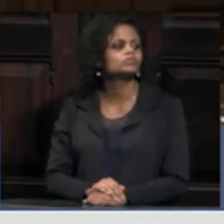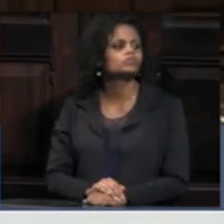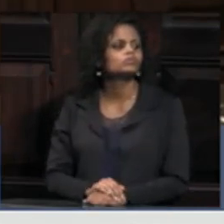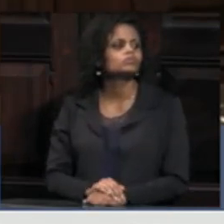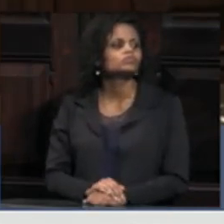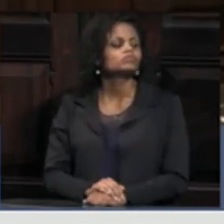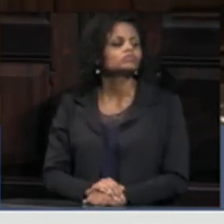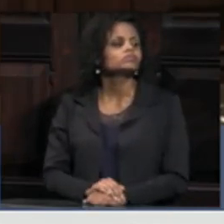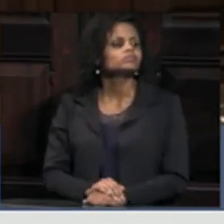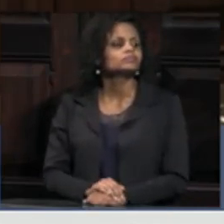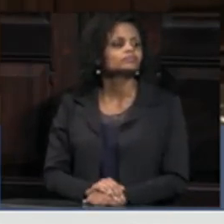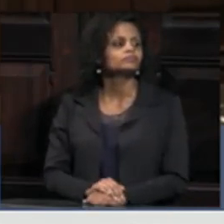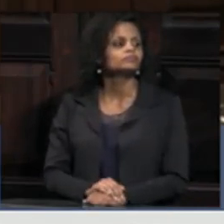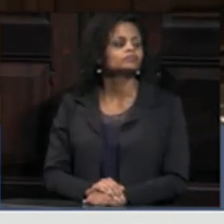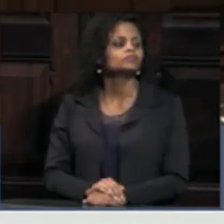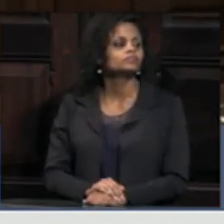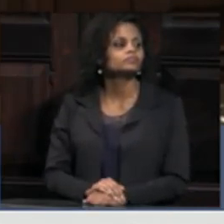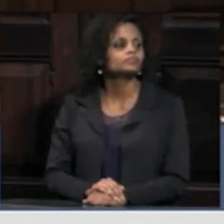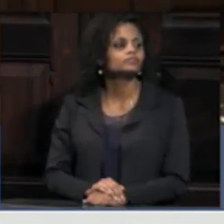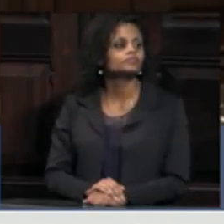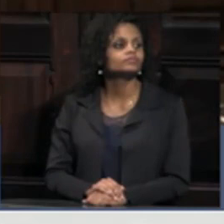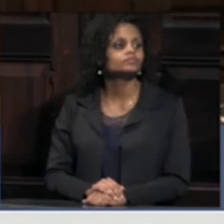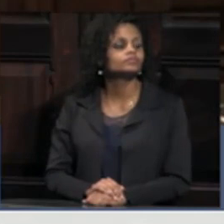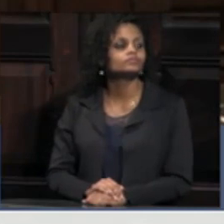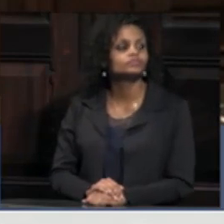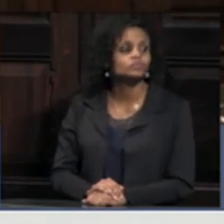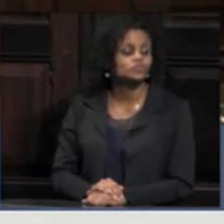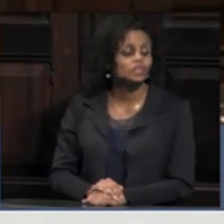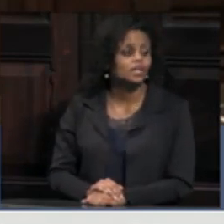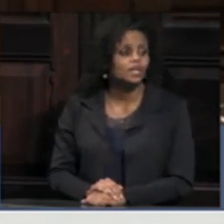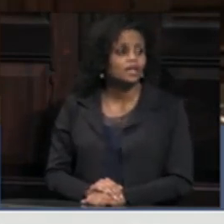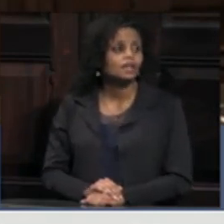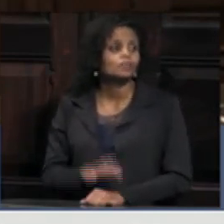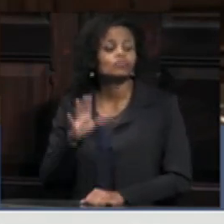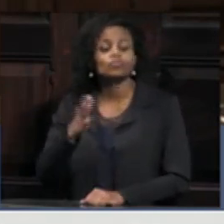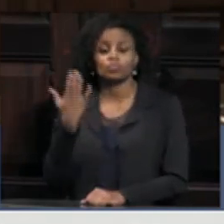de privatização, uma delegação de deputados,